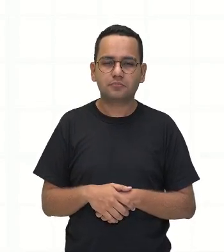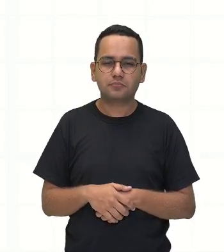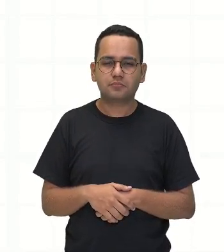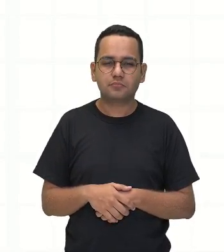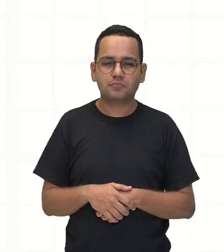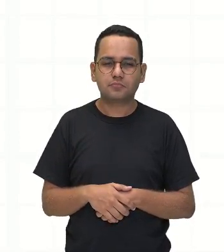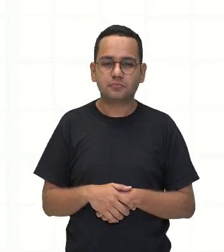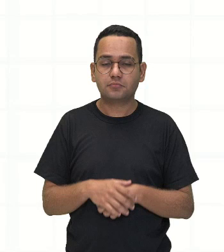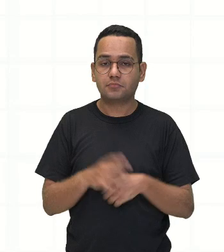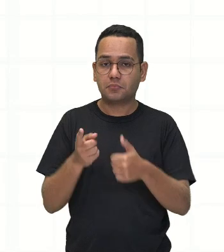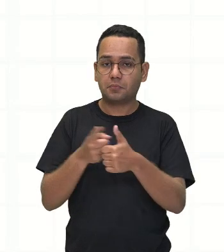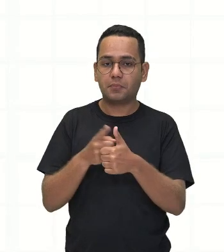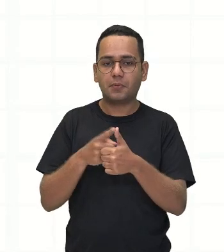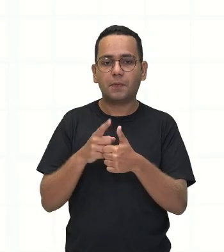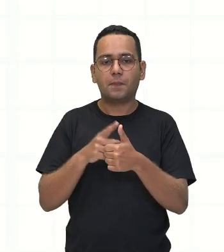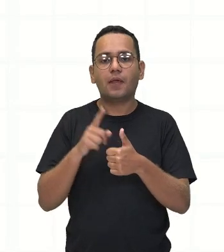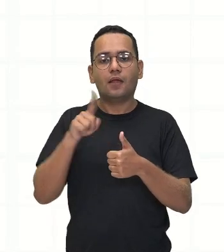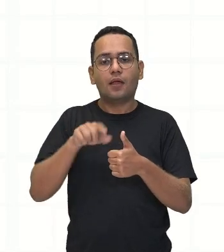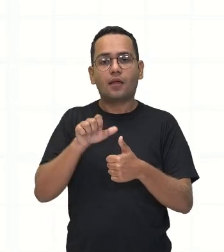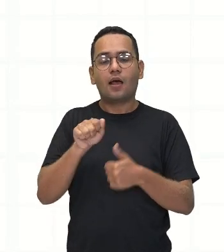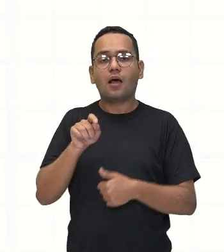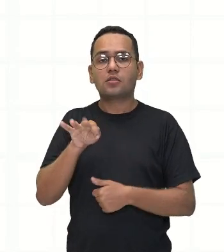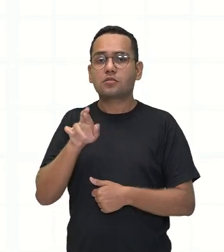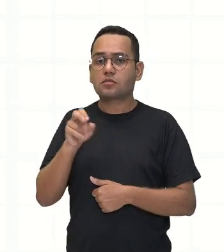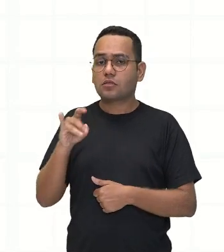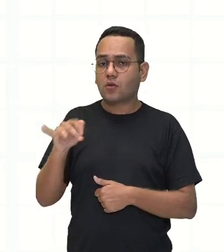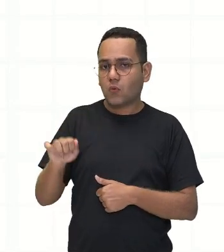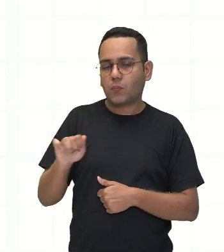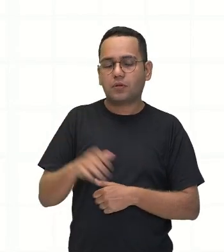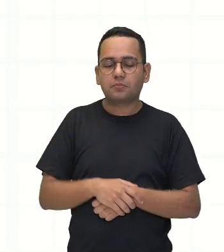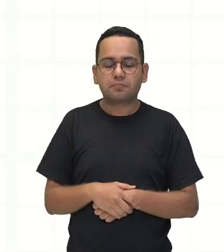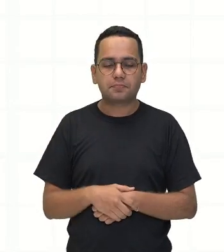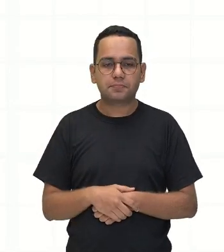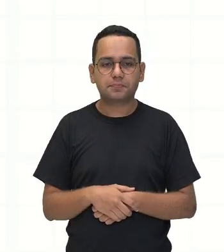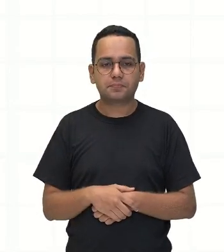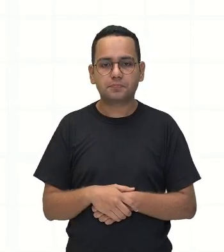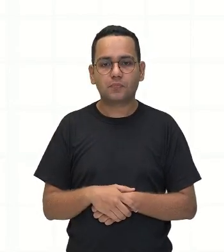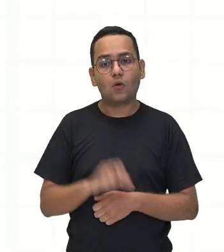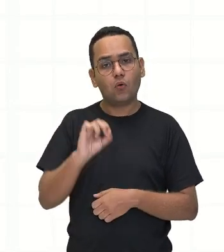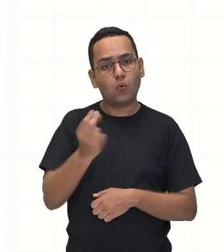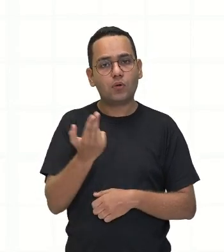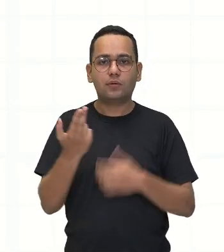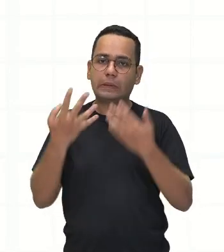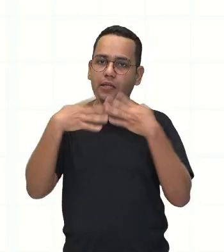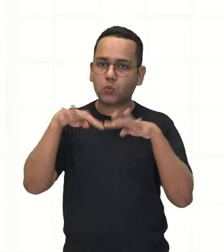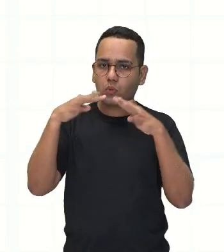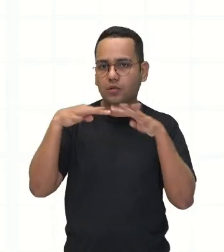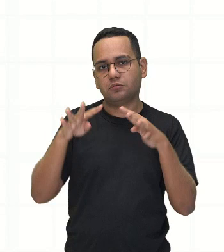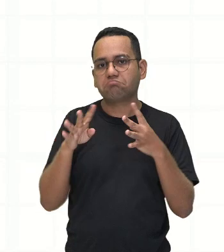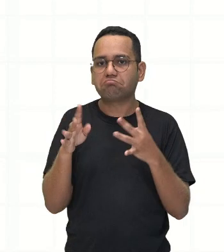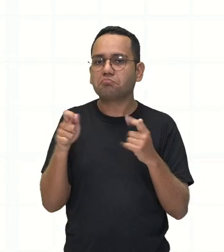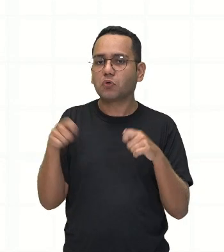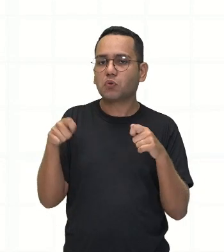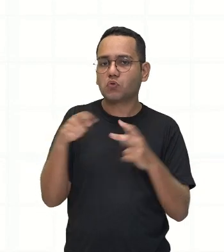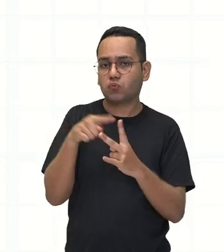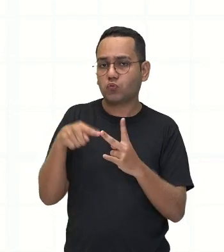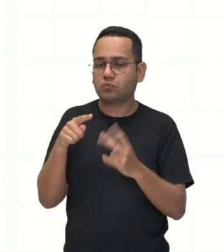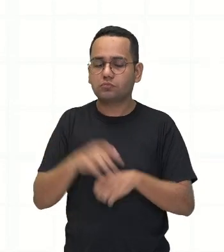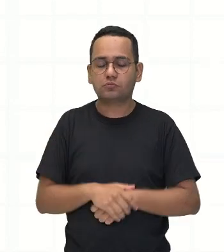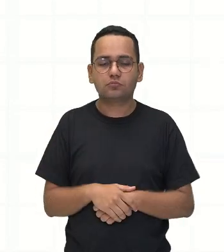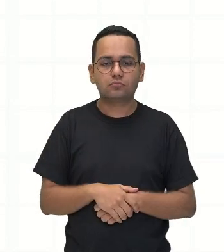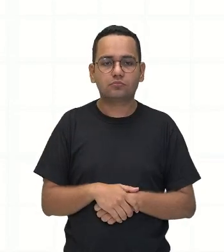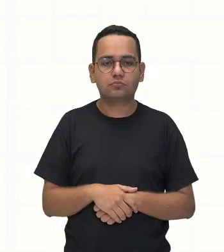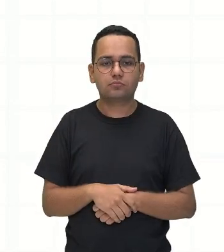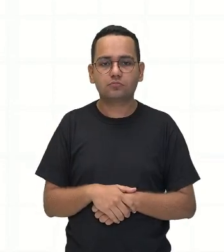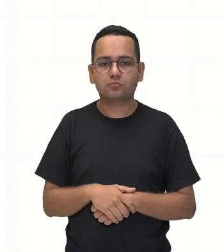fontes antrópicas, tá? E também por fontes naturais. E aí, quando